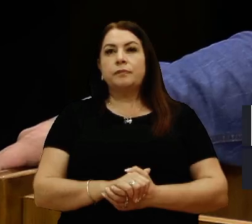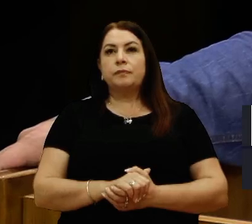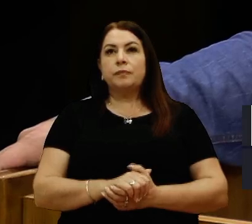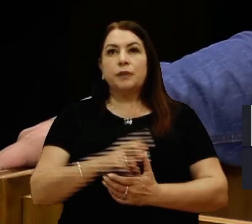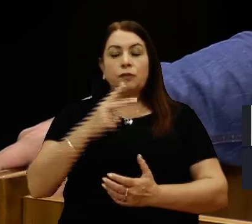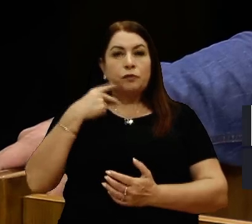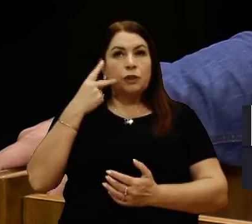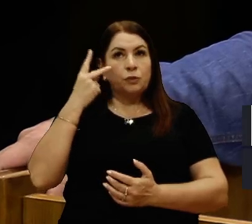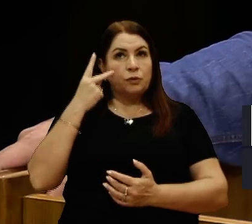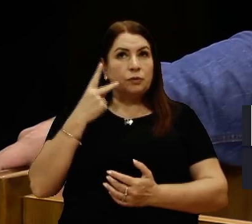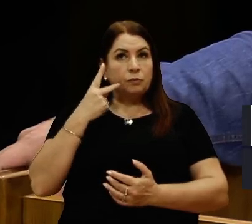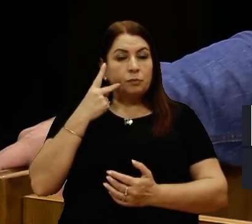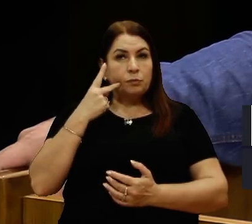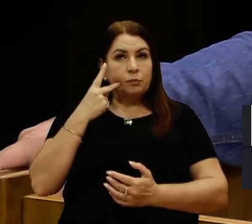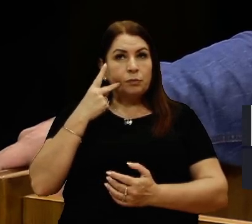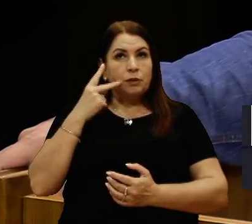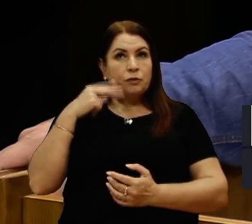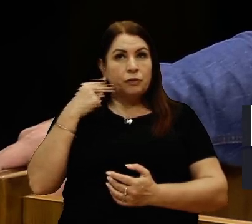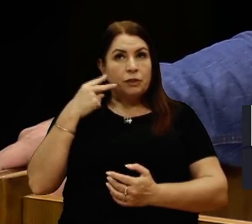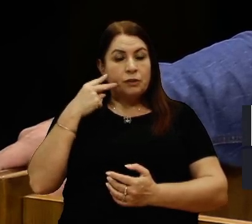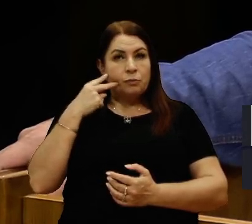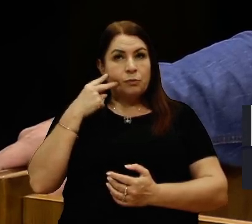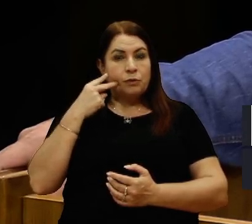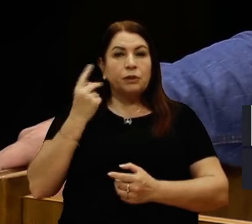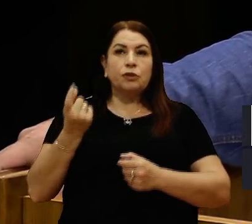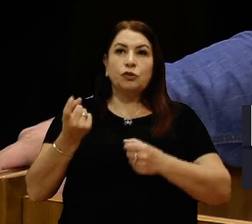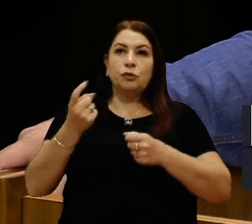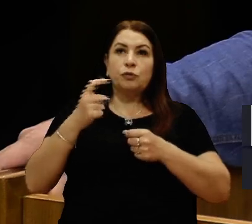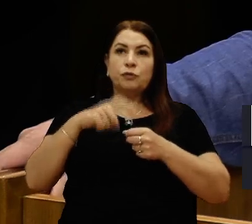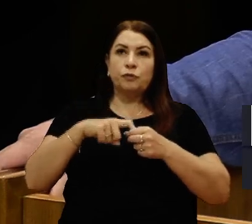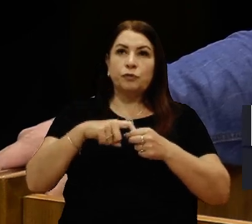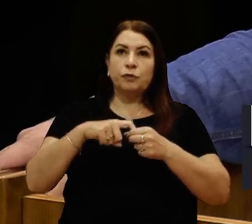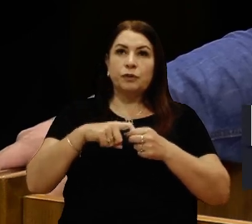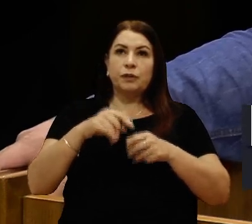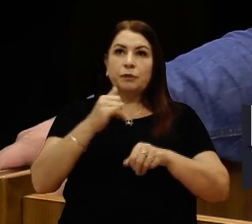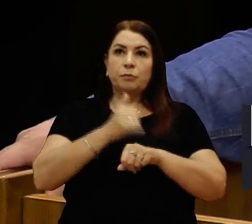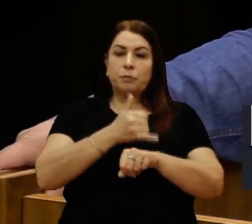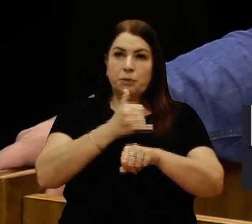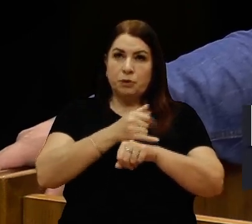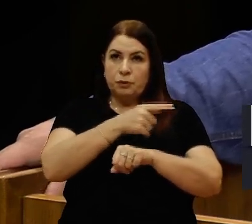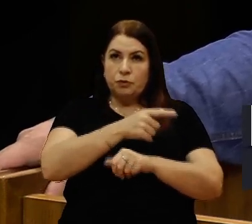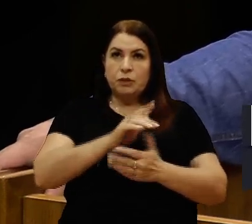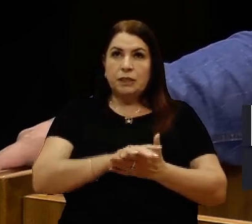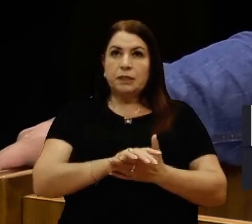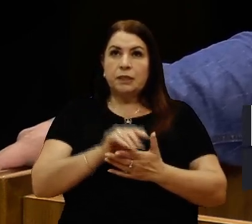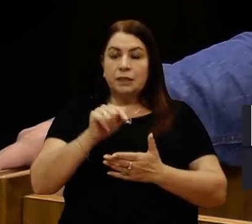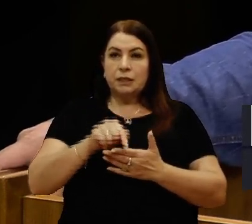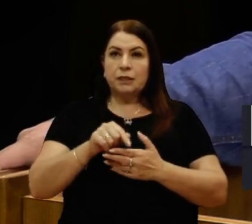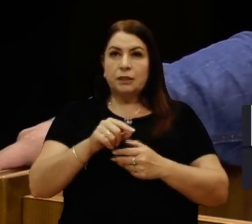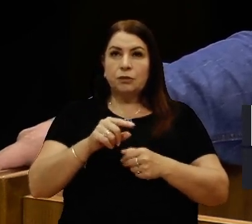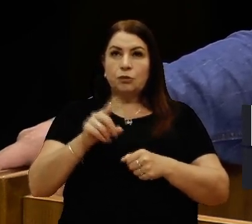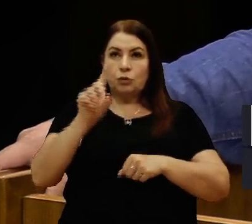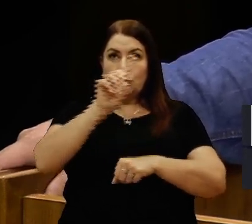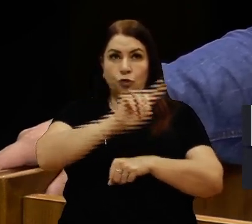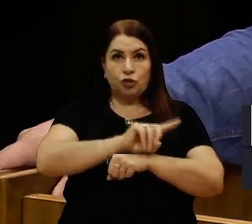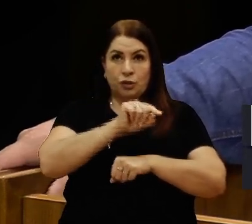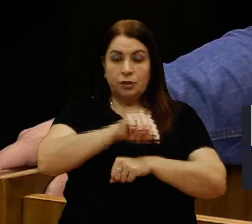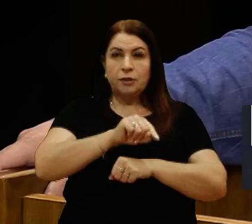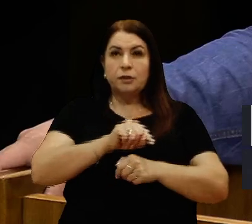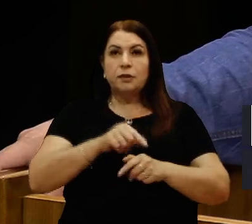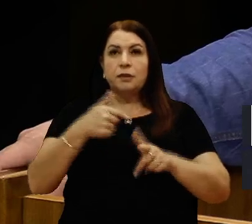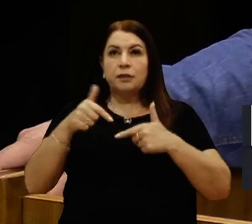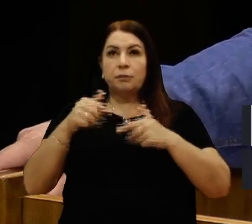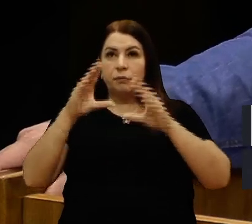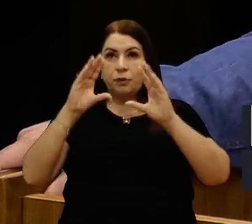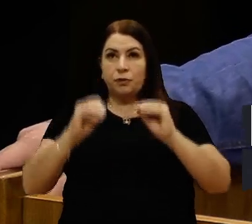vereador Renato estava aqui como vereador e tinha voltado para a metalúrgica. Então ele estava aqui durante o dia e